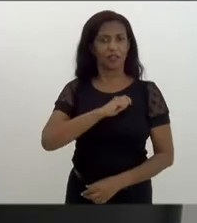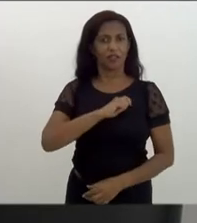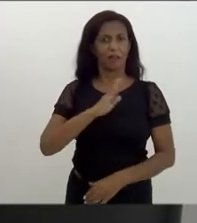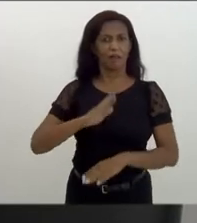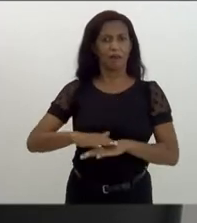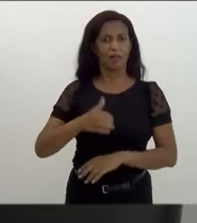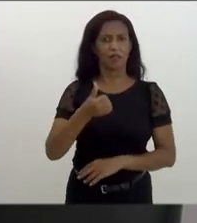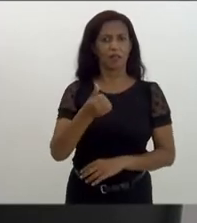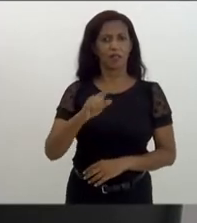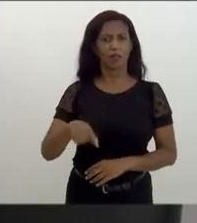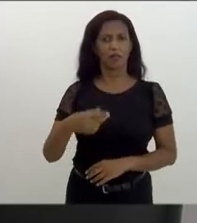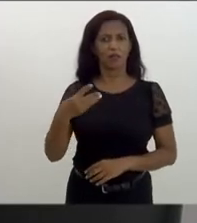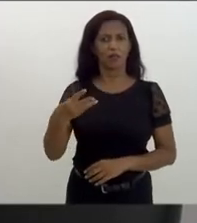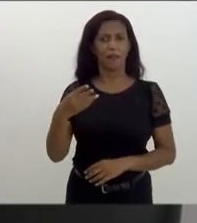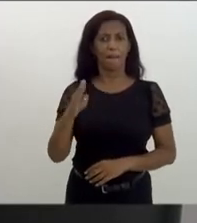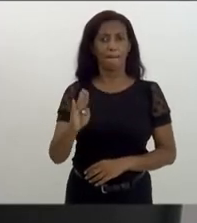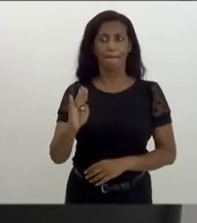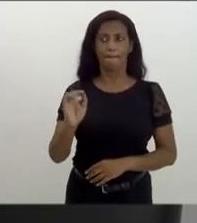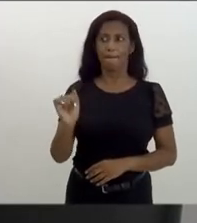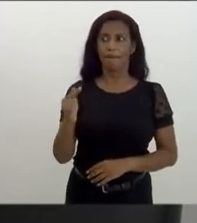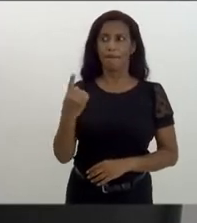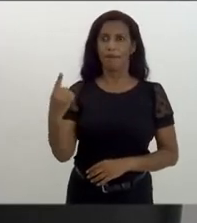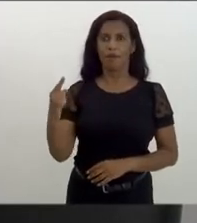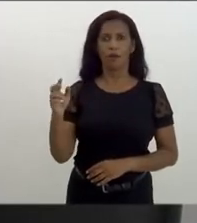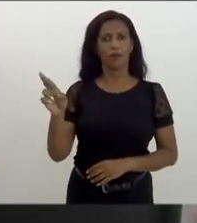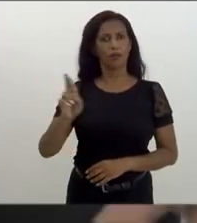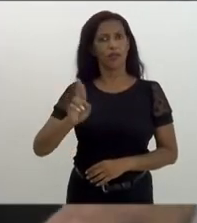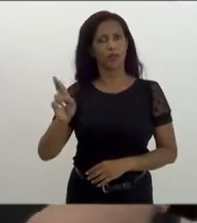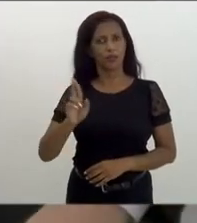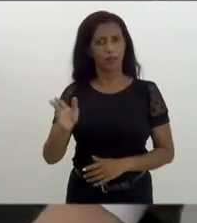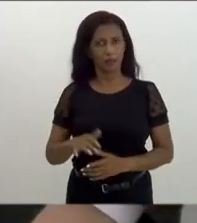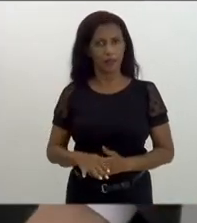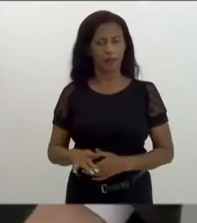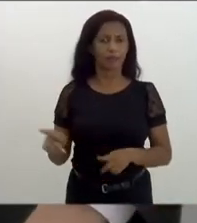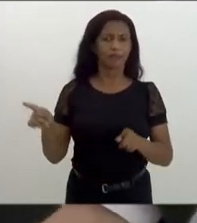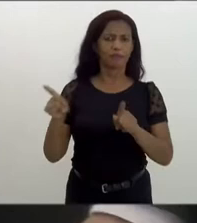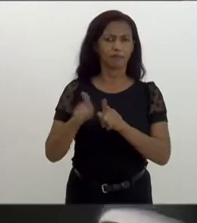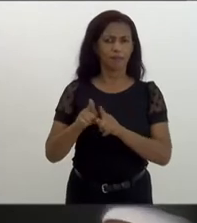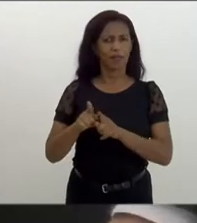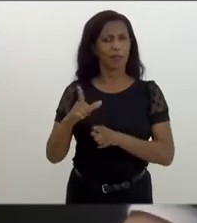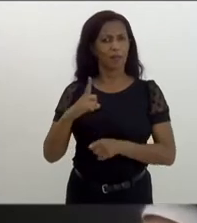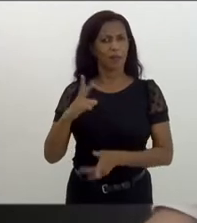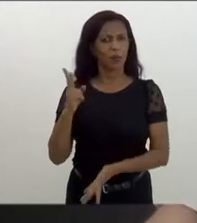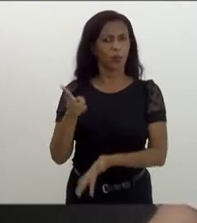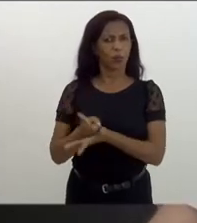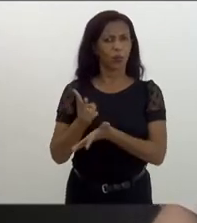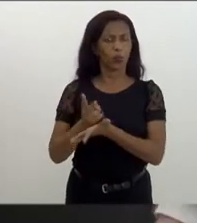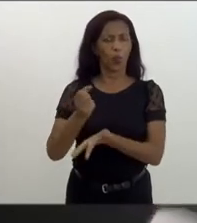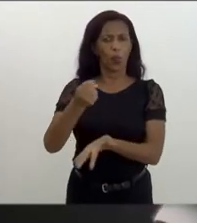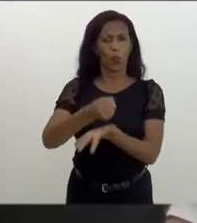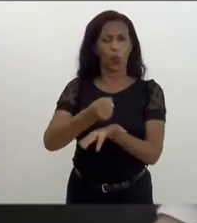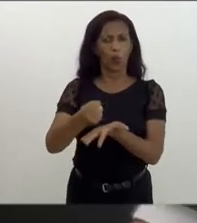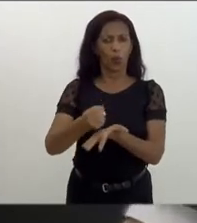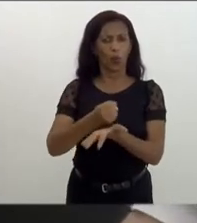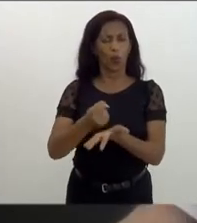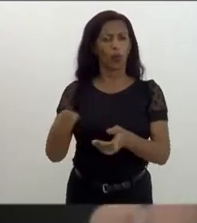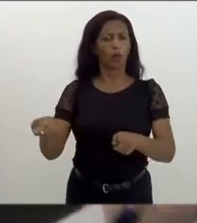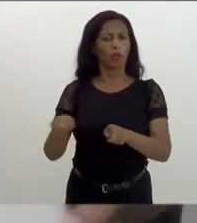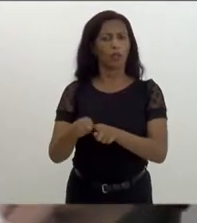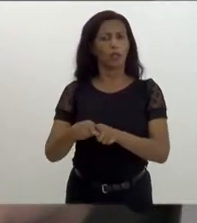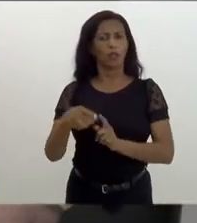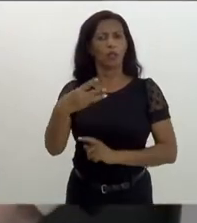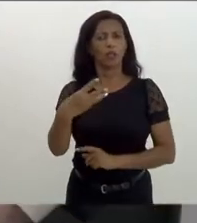6,3 bilhões de reais E além disso mantém funcionários contratados e